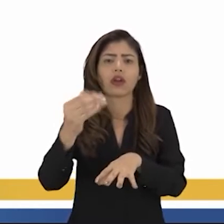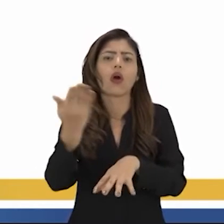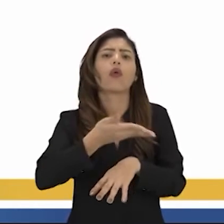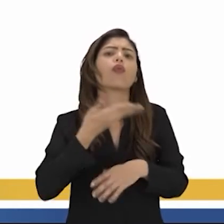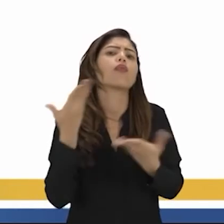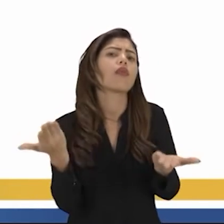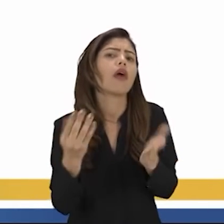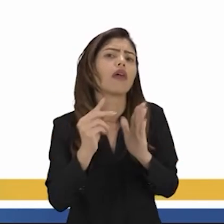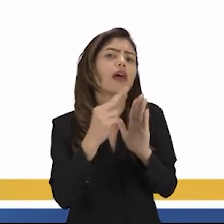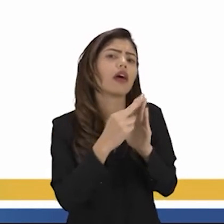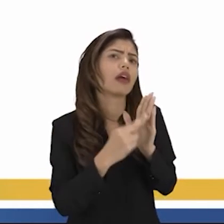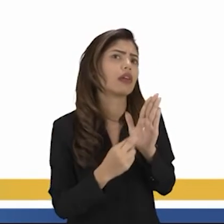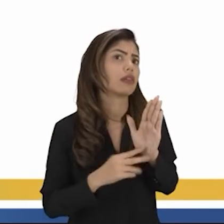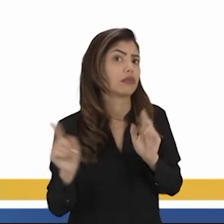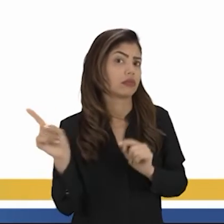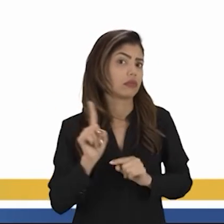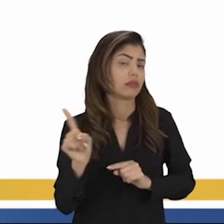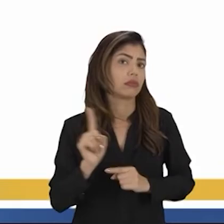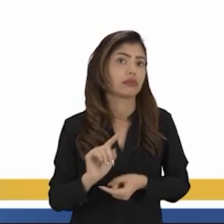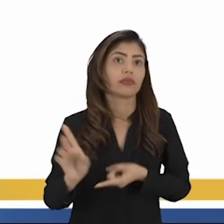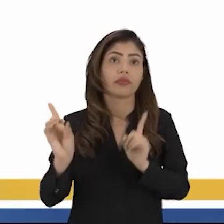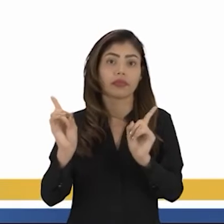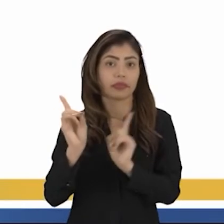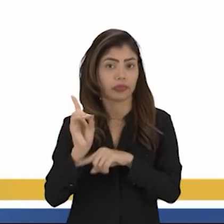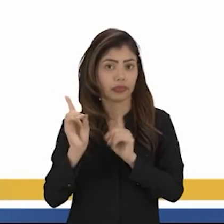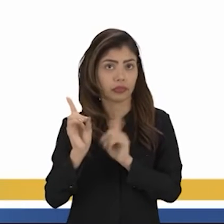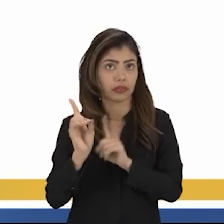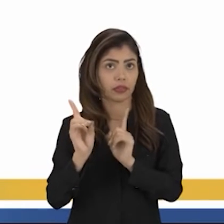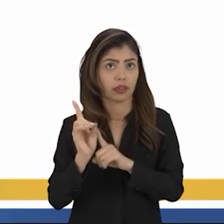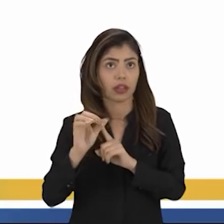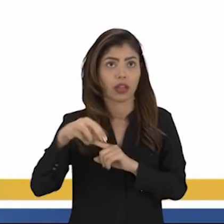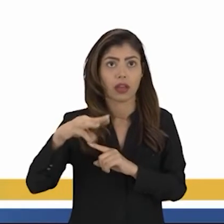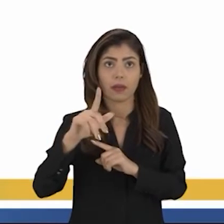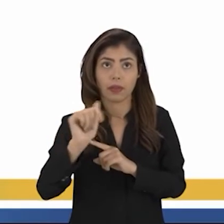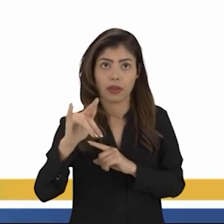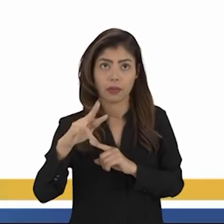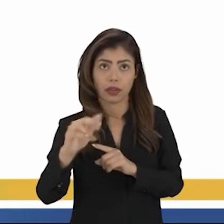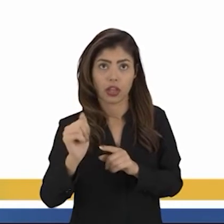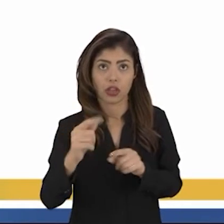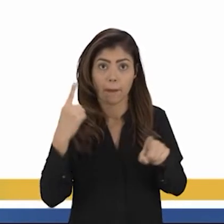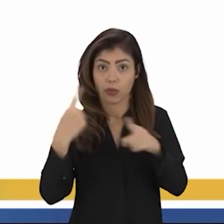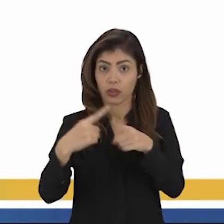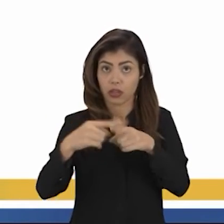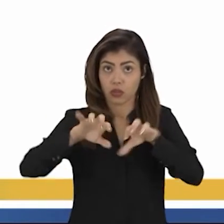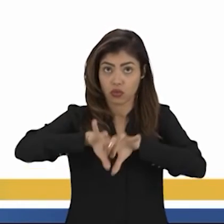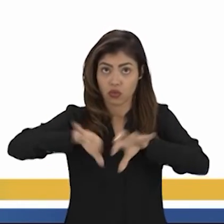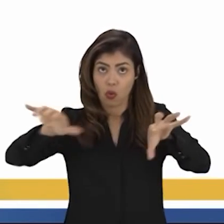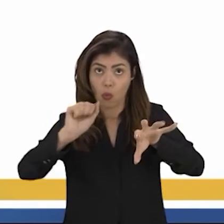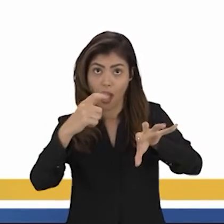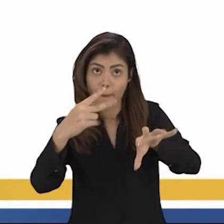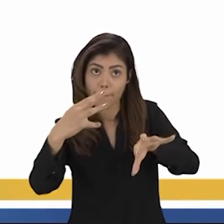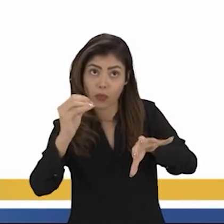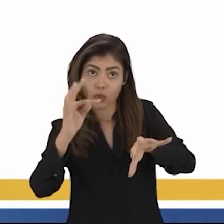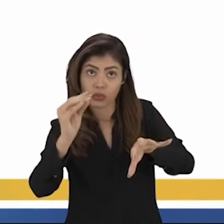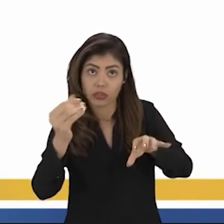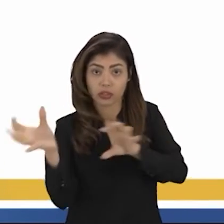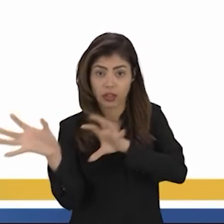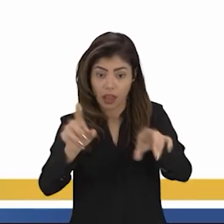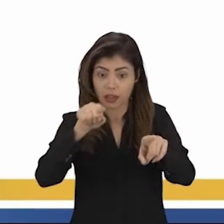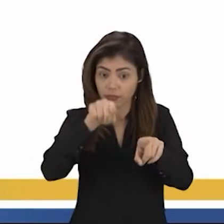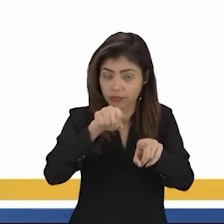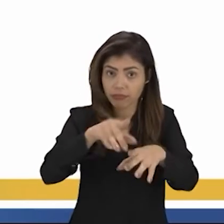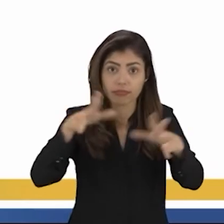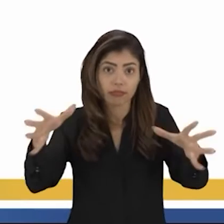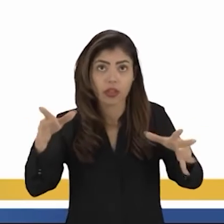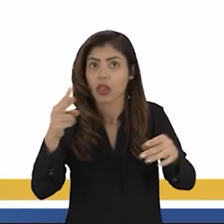em que regra? Não. Letra D. Mal empregada, pois não se separa o aposto do termo a que se